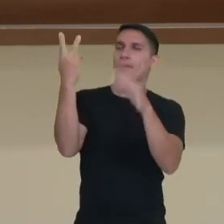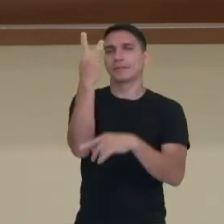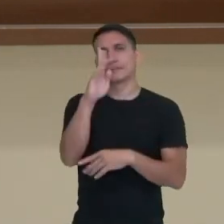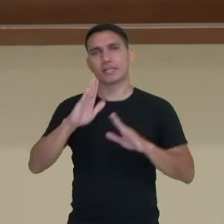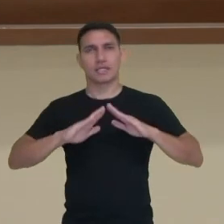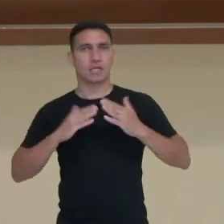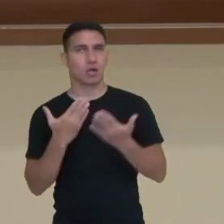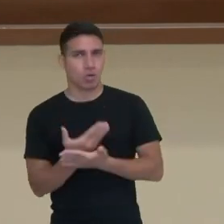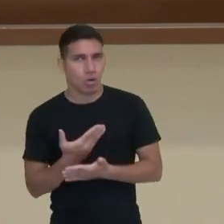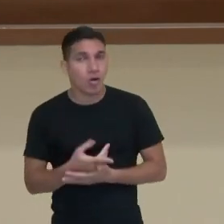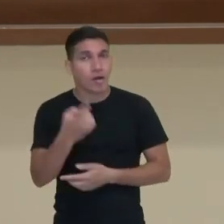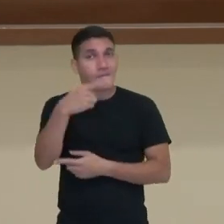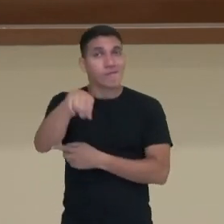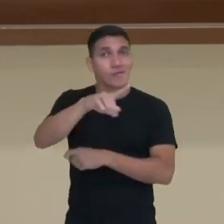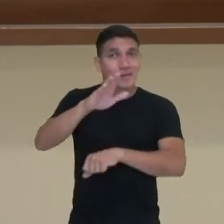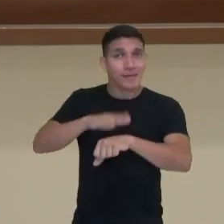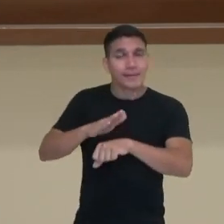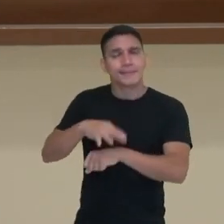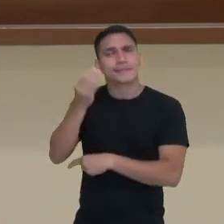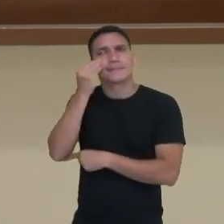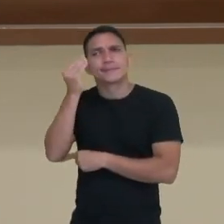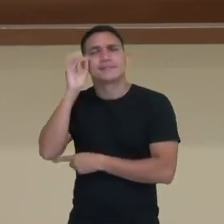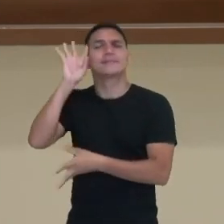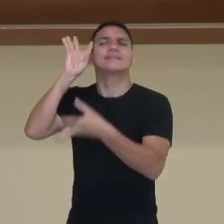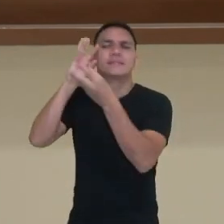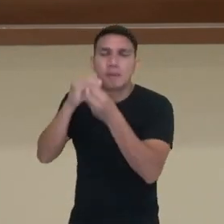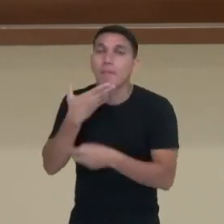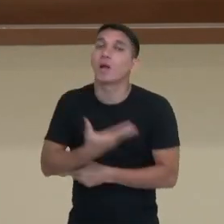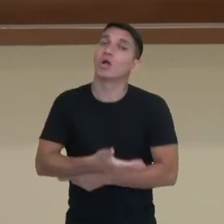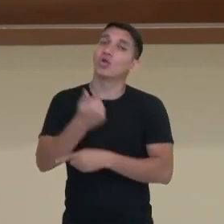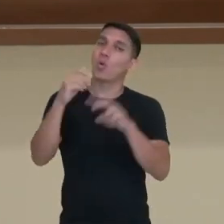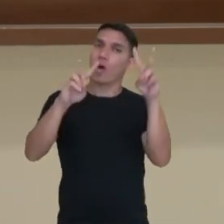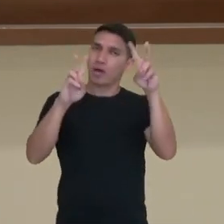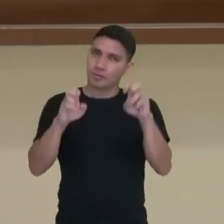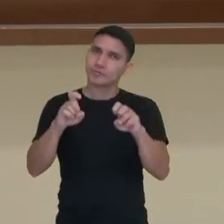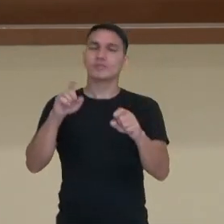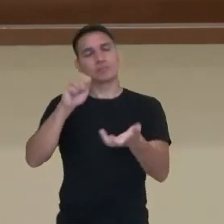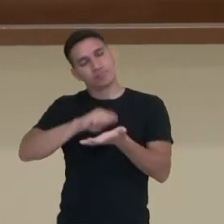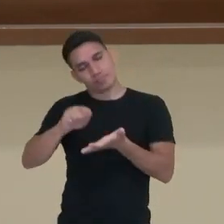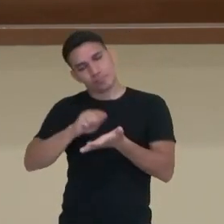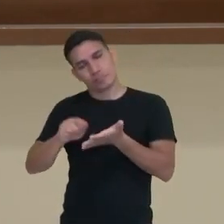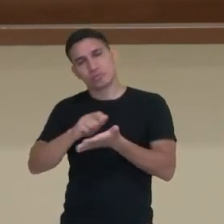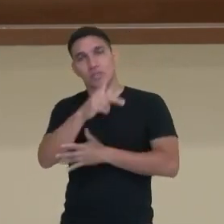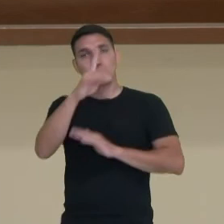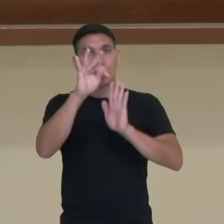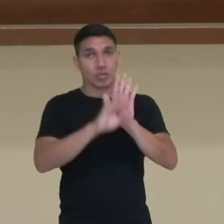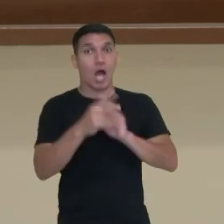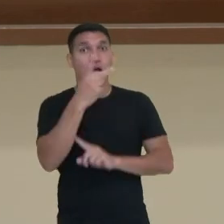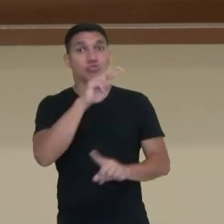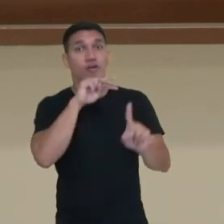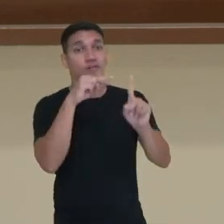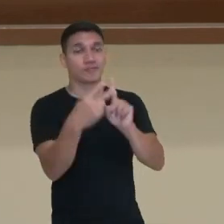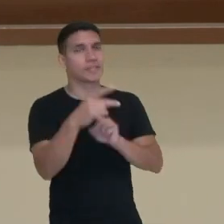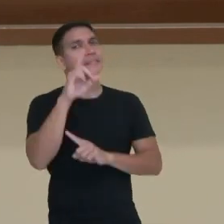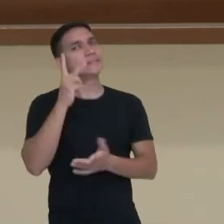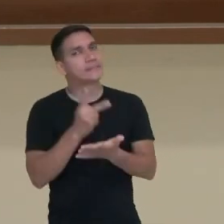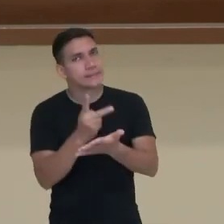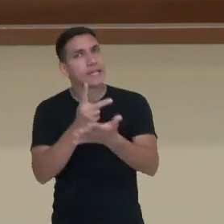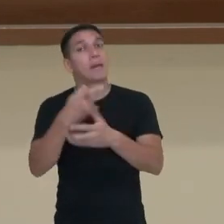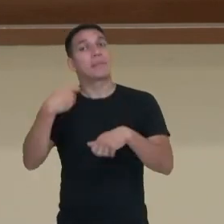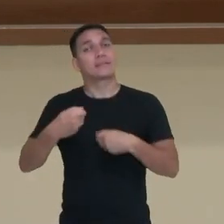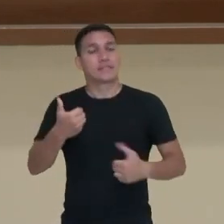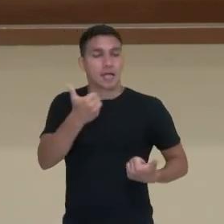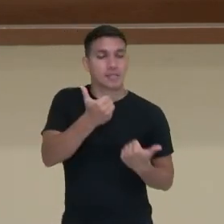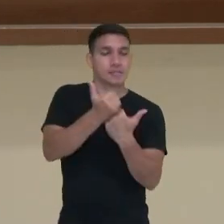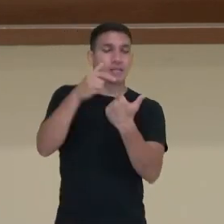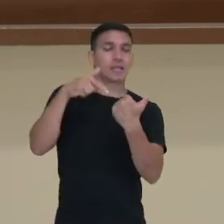escola, para você entender um pouquinho mais essa questão e daí faça o seu texto, tá bom? A sua opinião, ela sempre deve estar